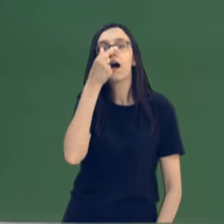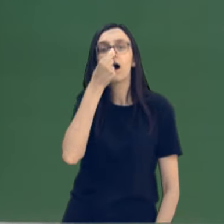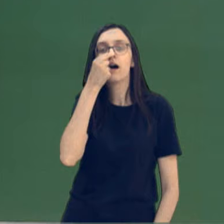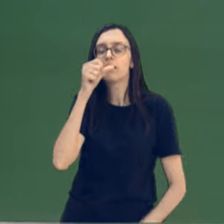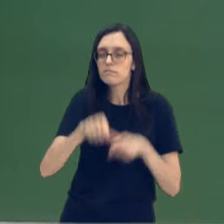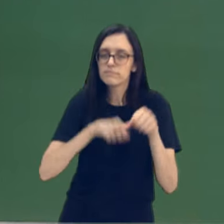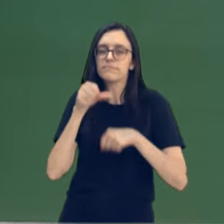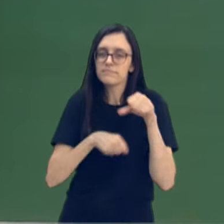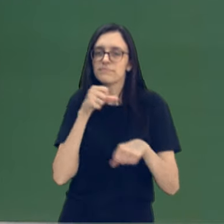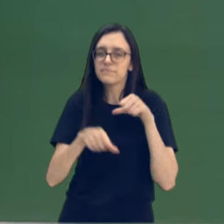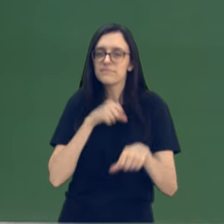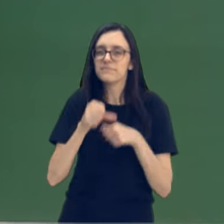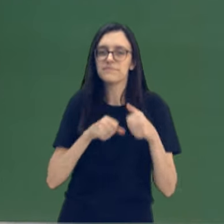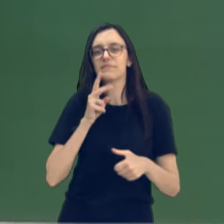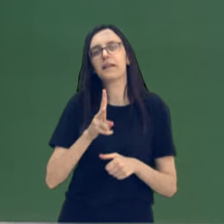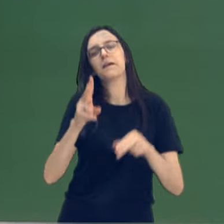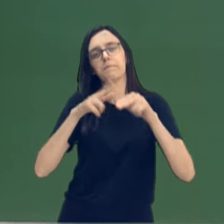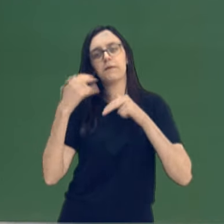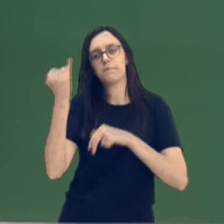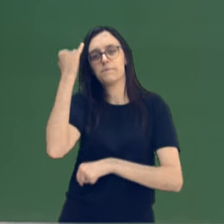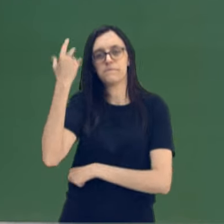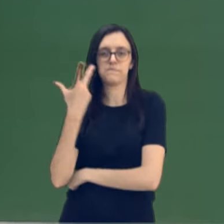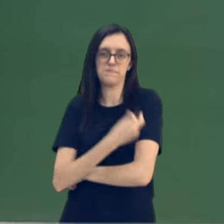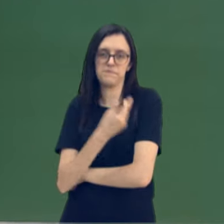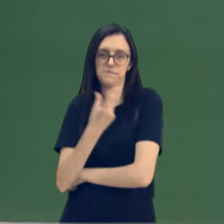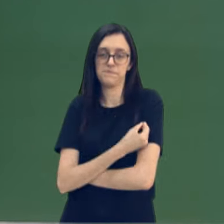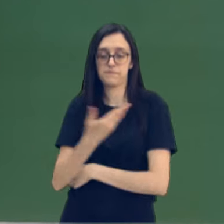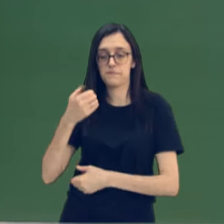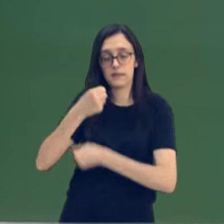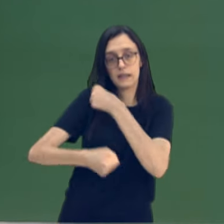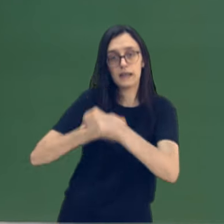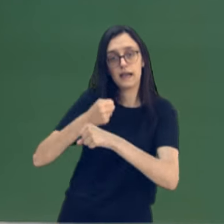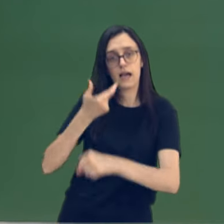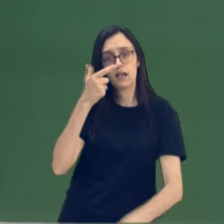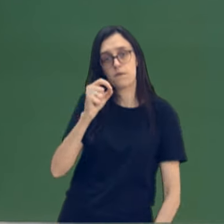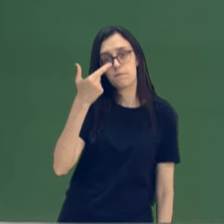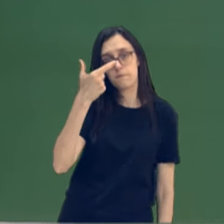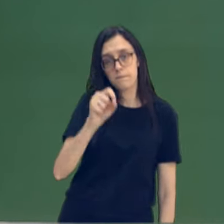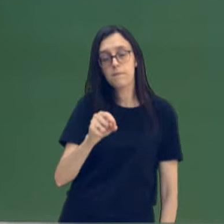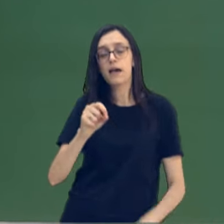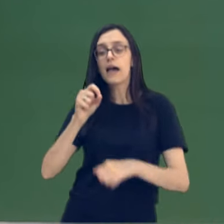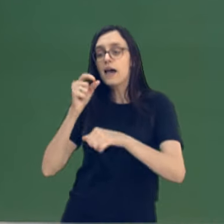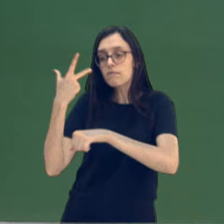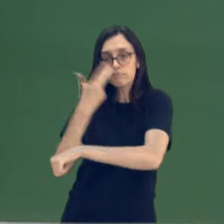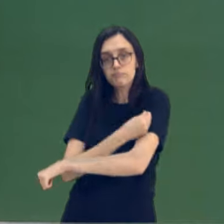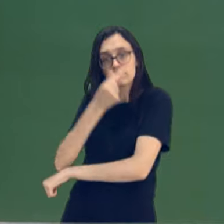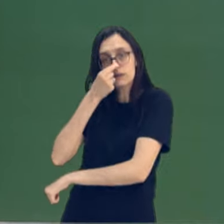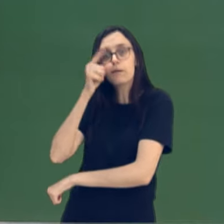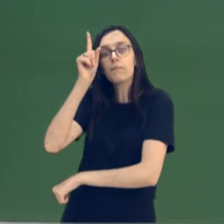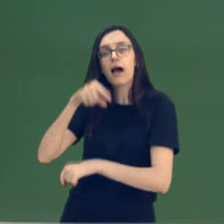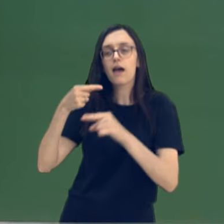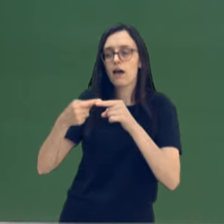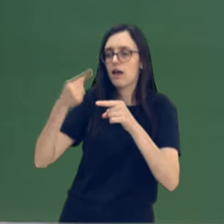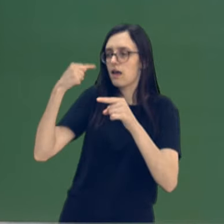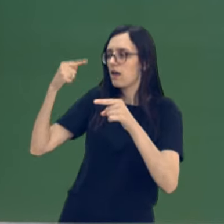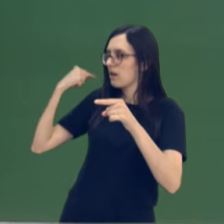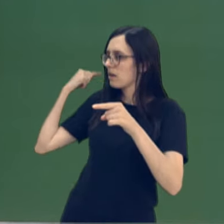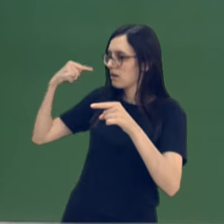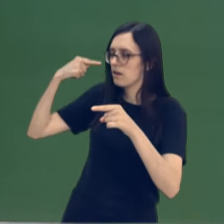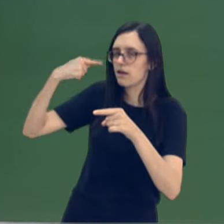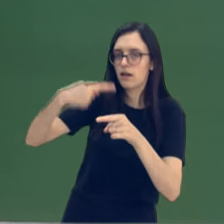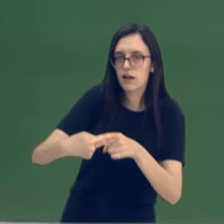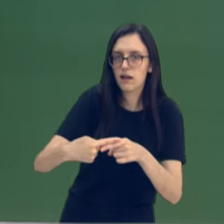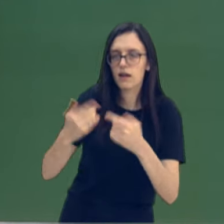modifica todos os anos. Então, este ano, 2020, as vacinas para a gripe estão sendo feitas com base nos principais tipos de